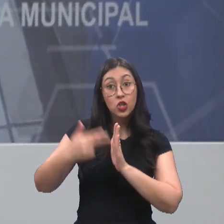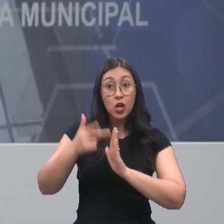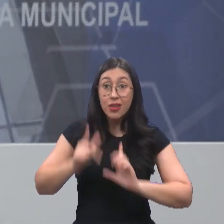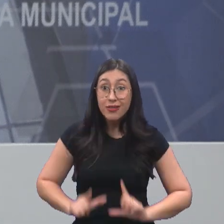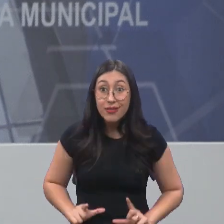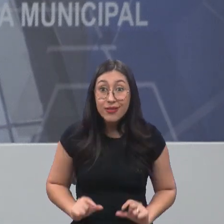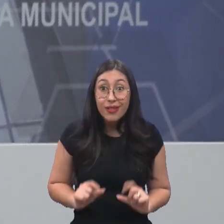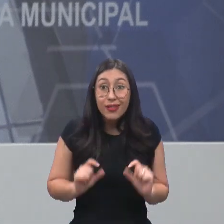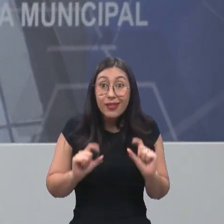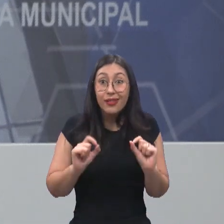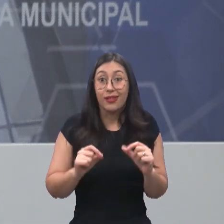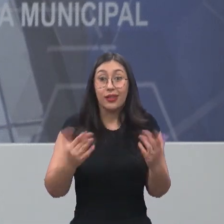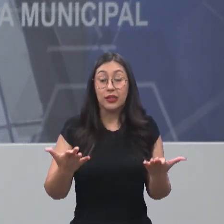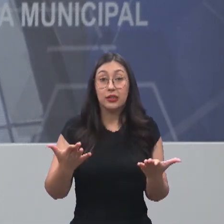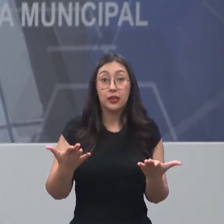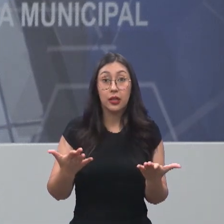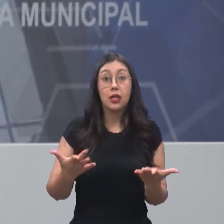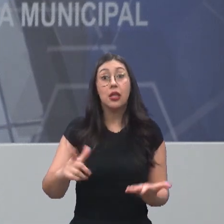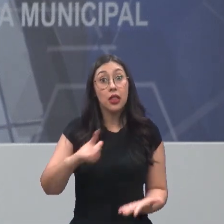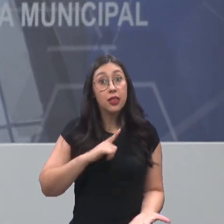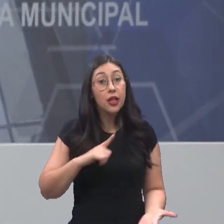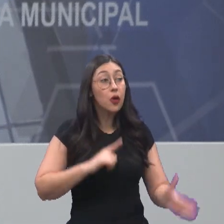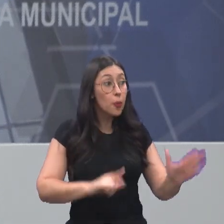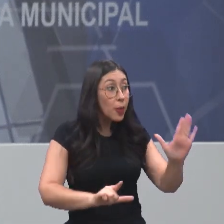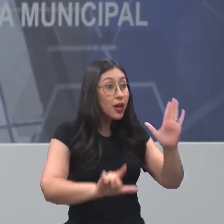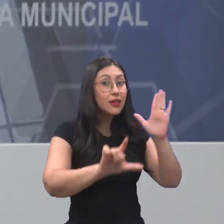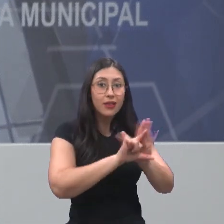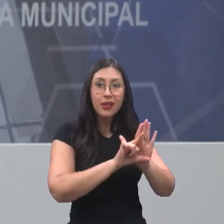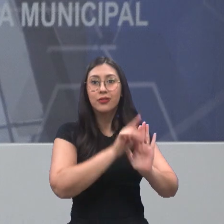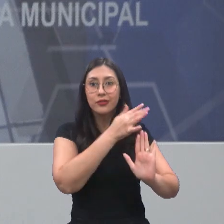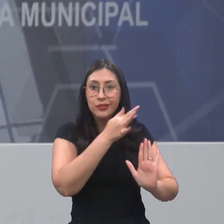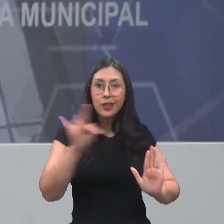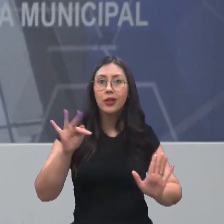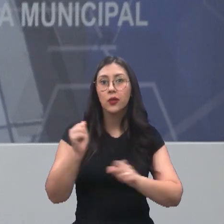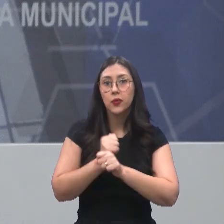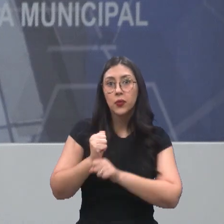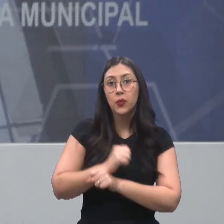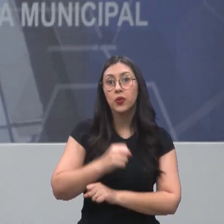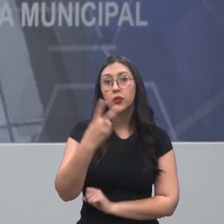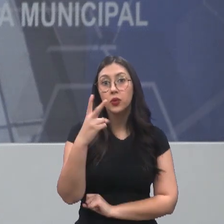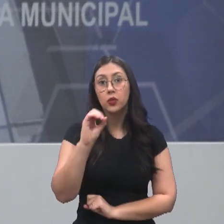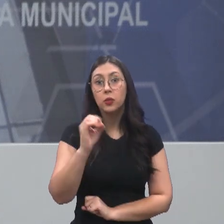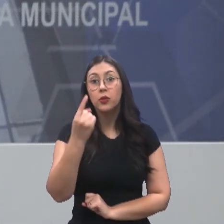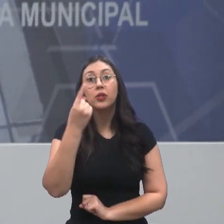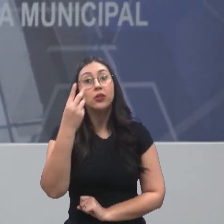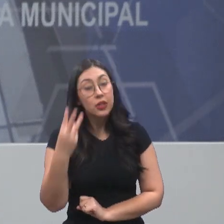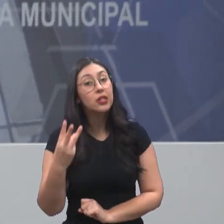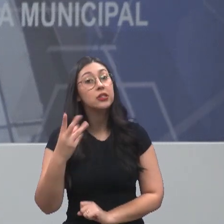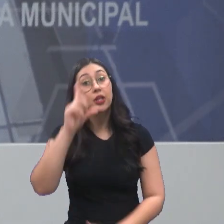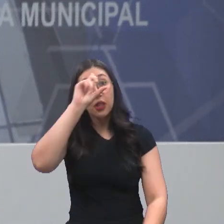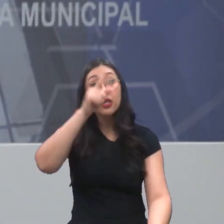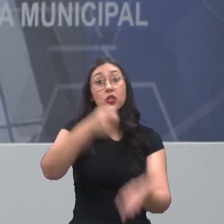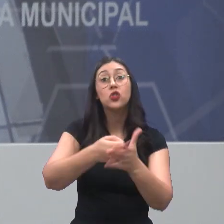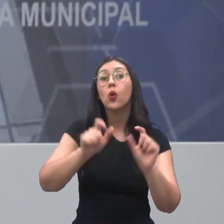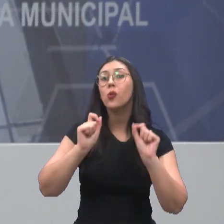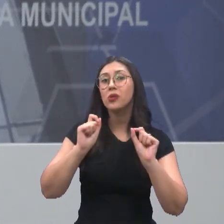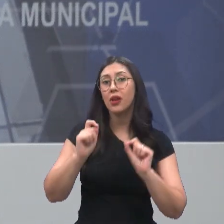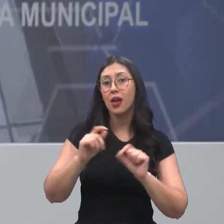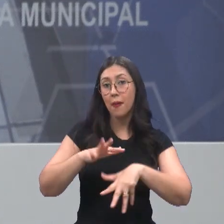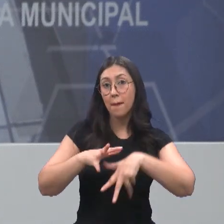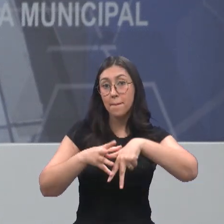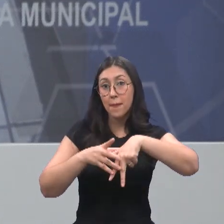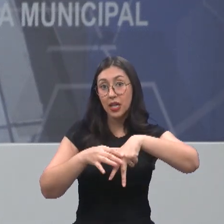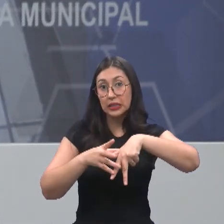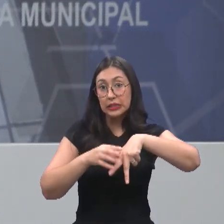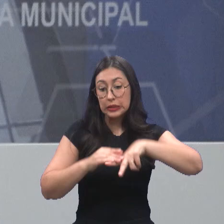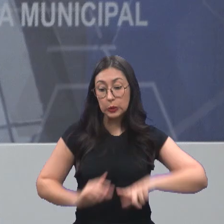uma lei. Tem uma lei federal de 2013 que determina que pacientes com câncer devem iniciar o tratamento no